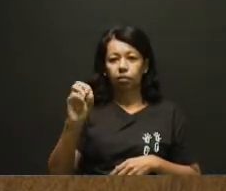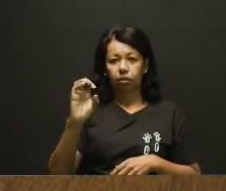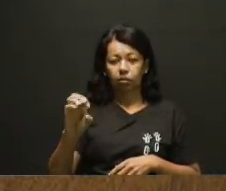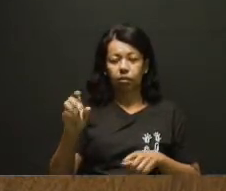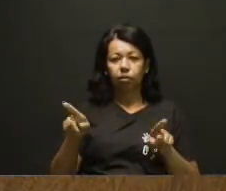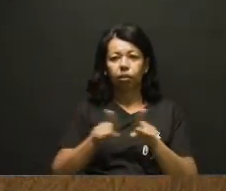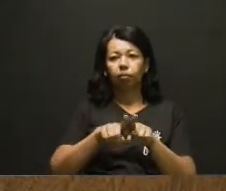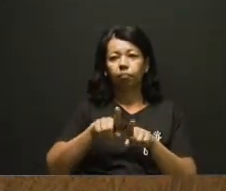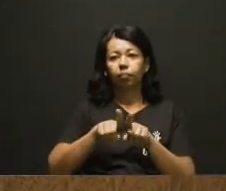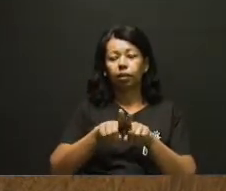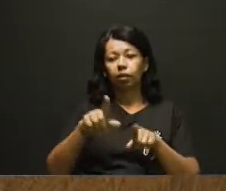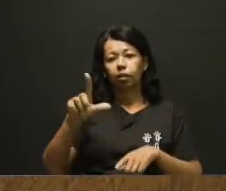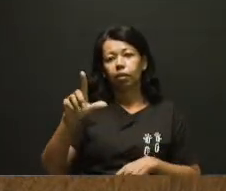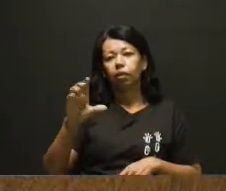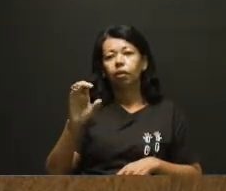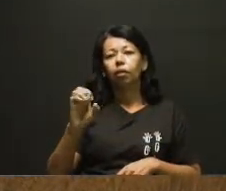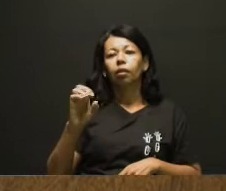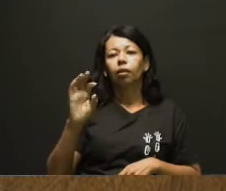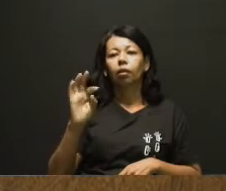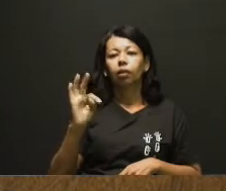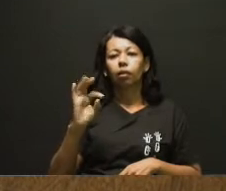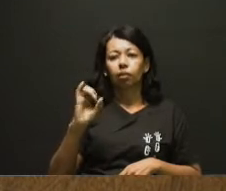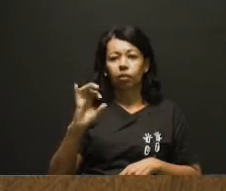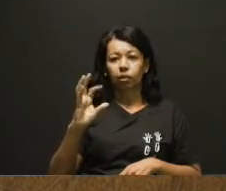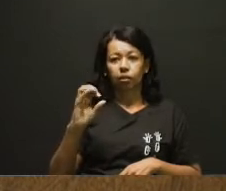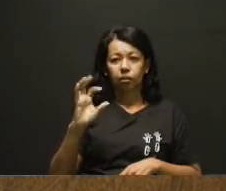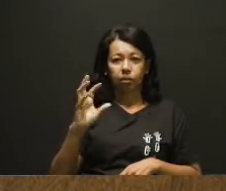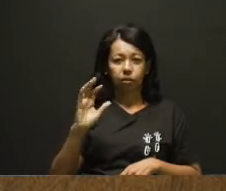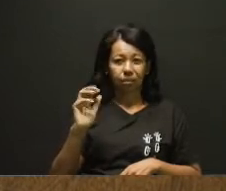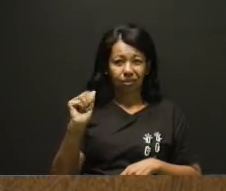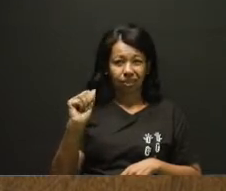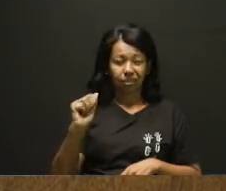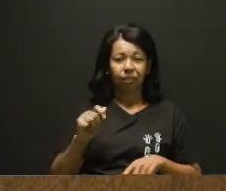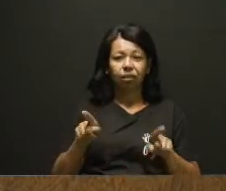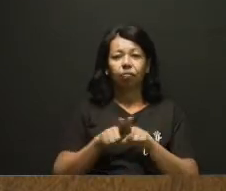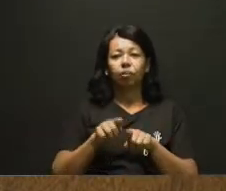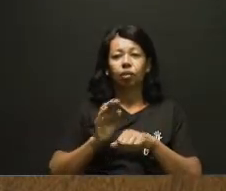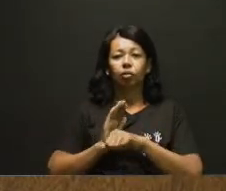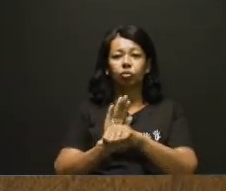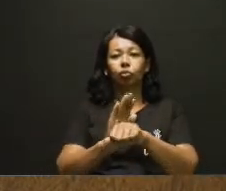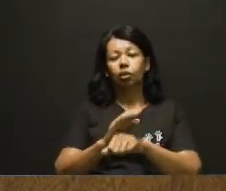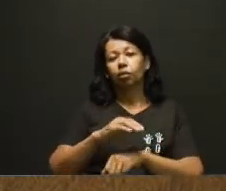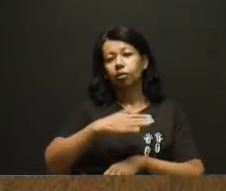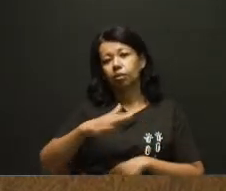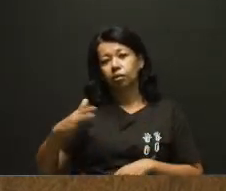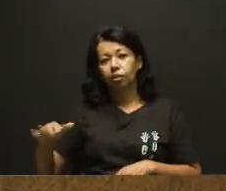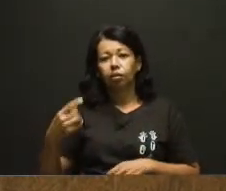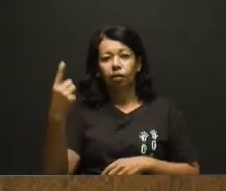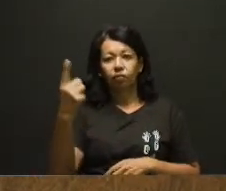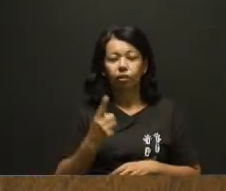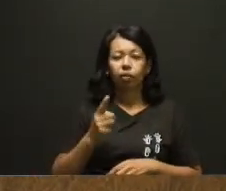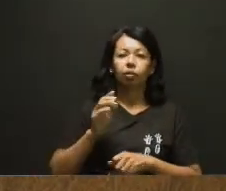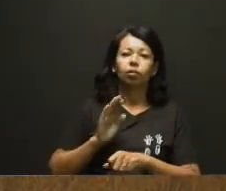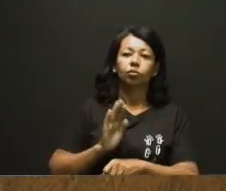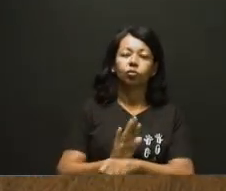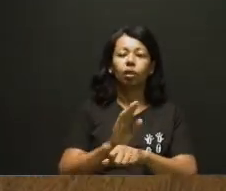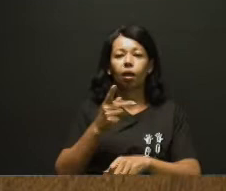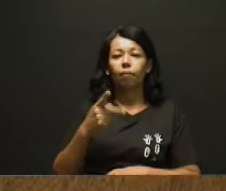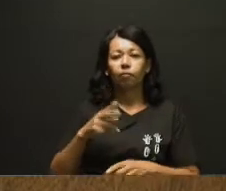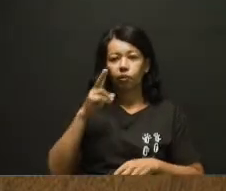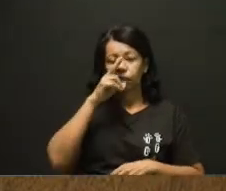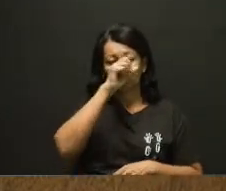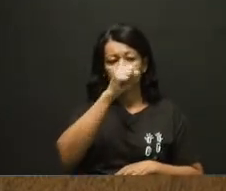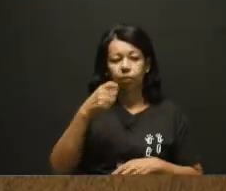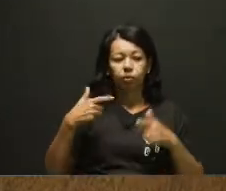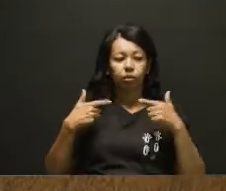o apoio também de santos que está vindo pra cá também nos ajudar para que nós fortalecemos aqui a nossa